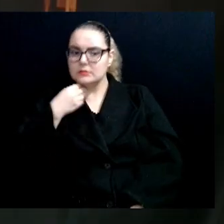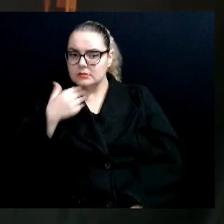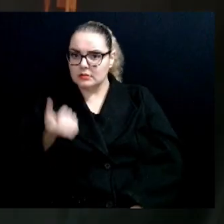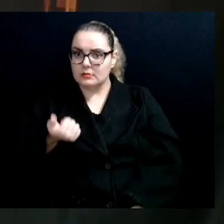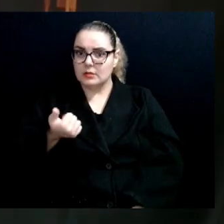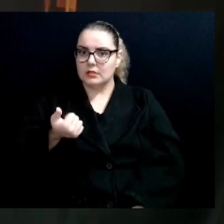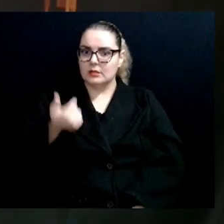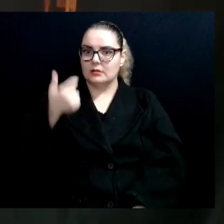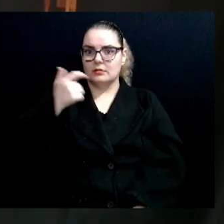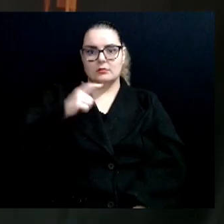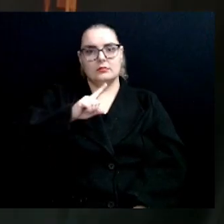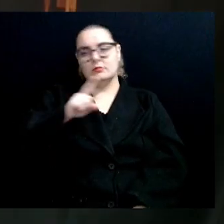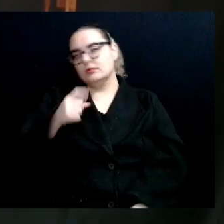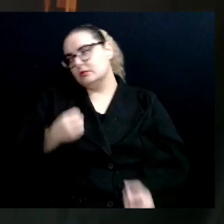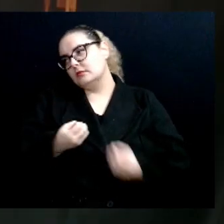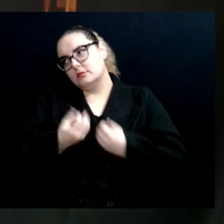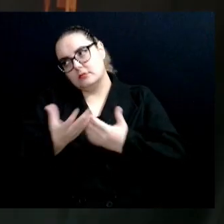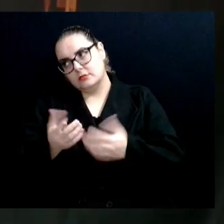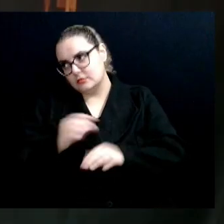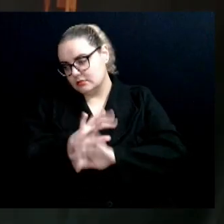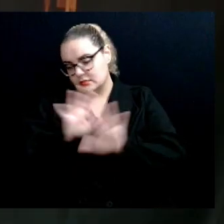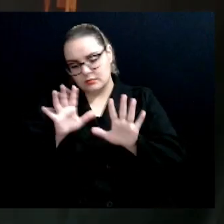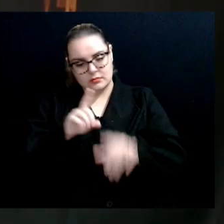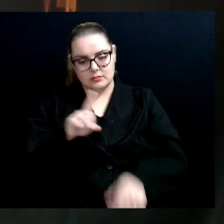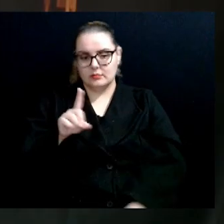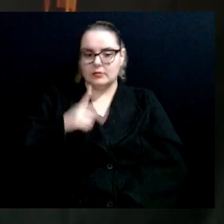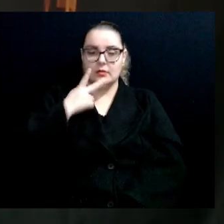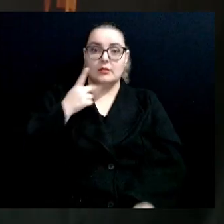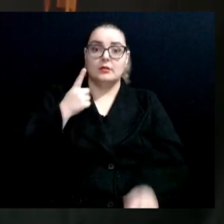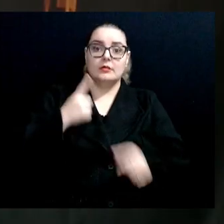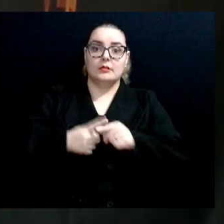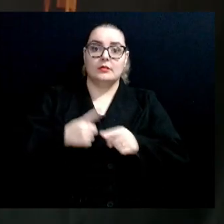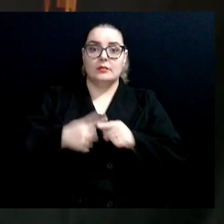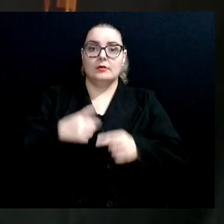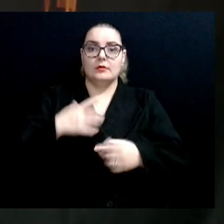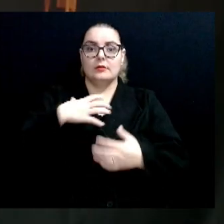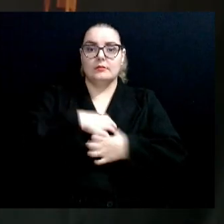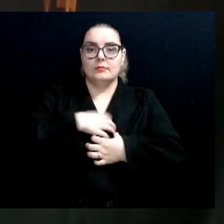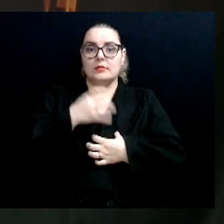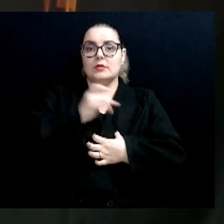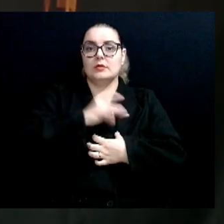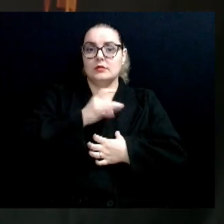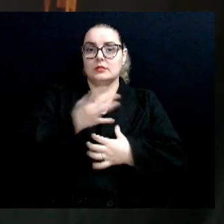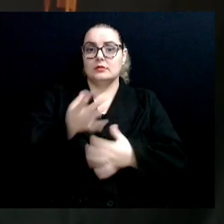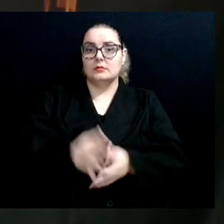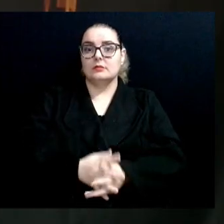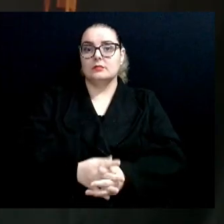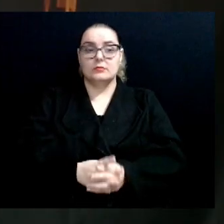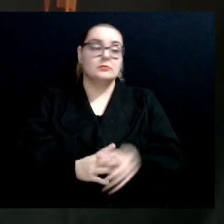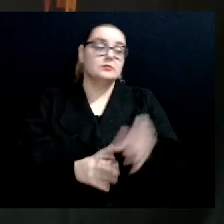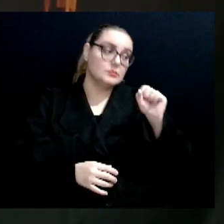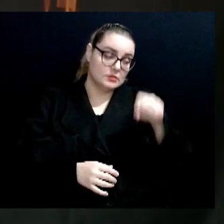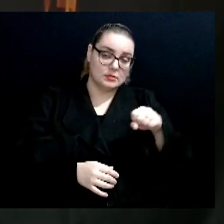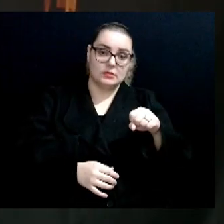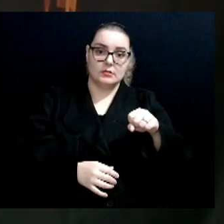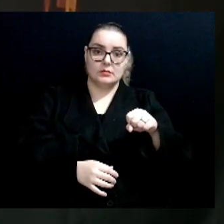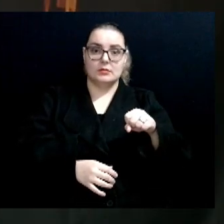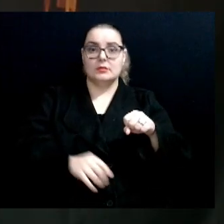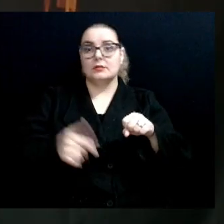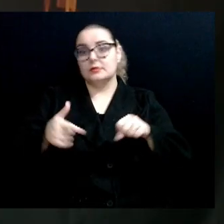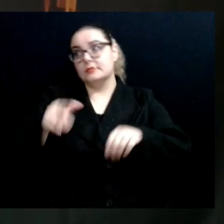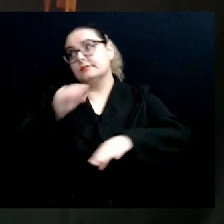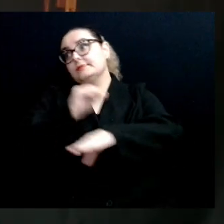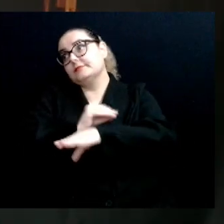vai expor, ela não vai falar. Por quê? Porque ela sente medo de ficar sem o cuidador